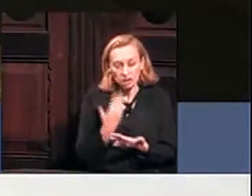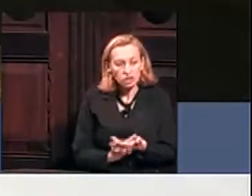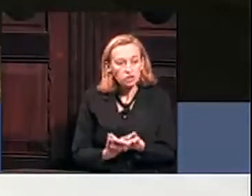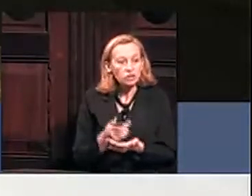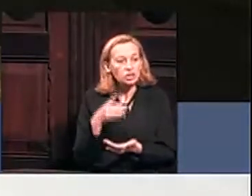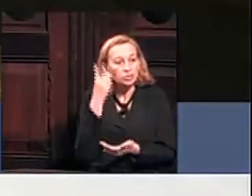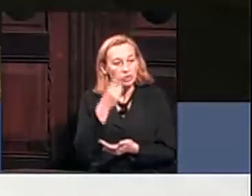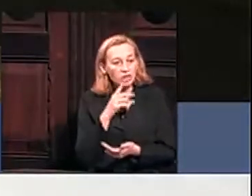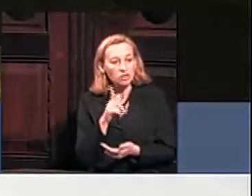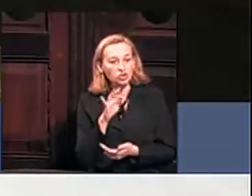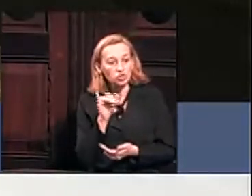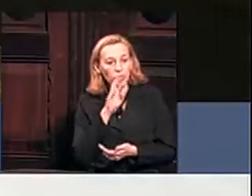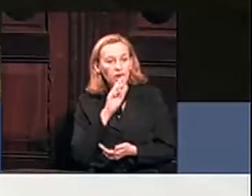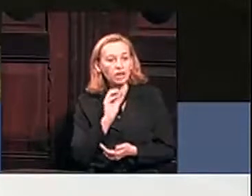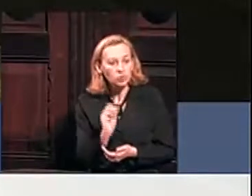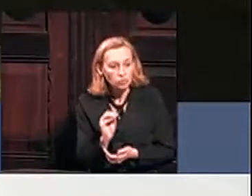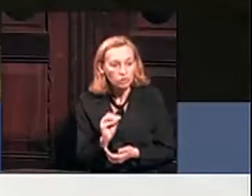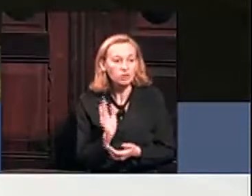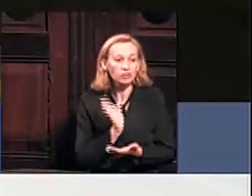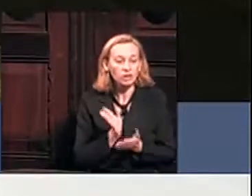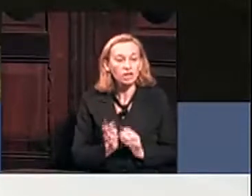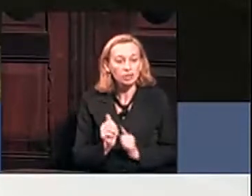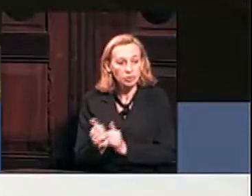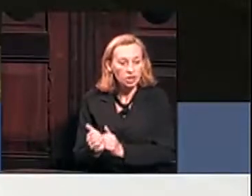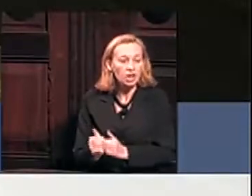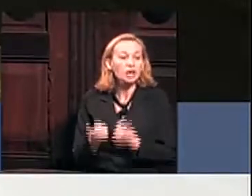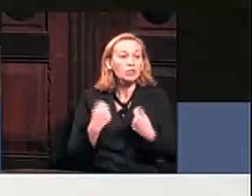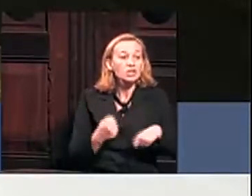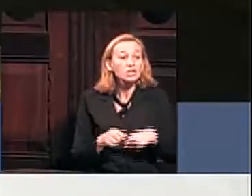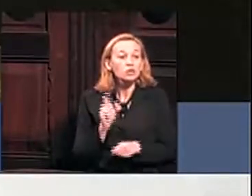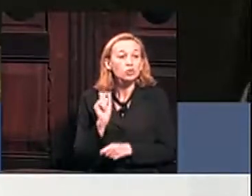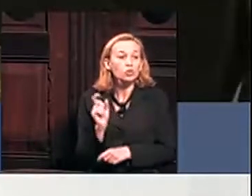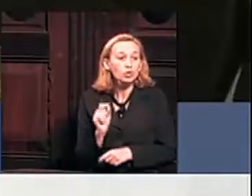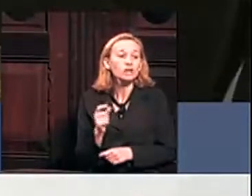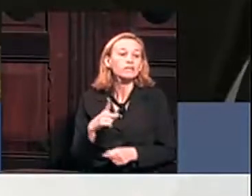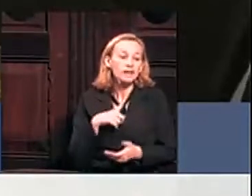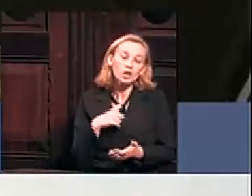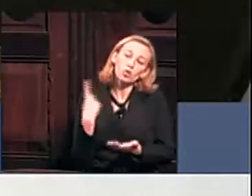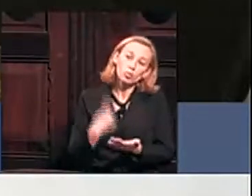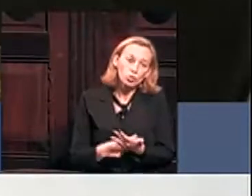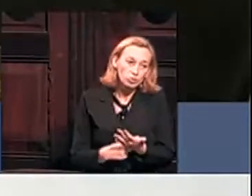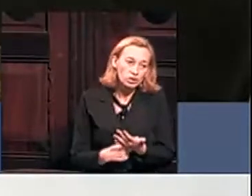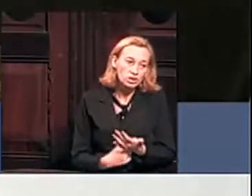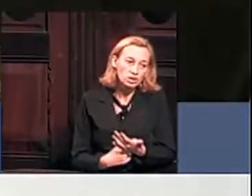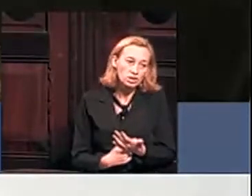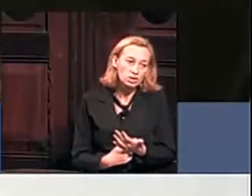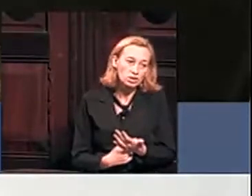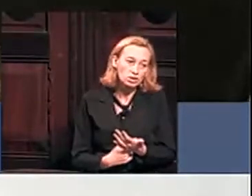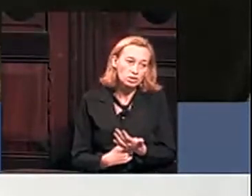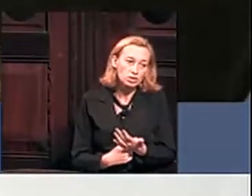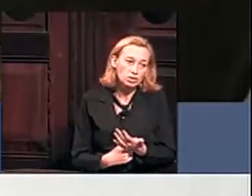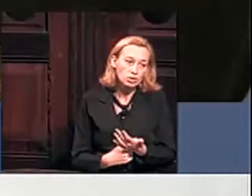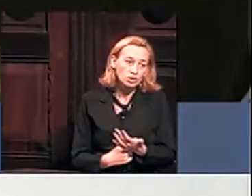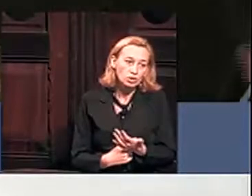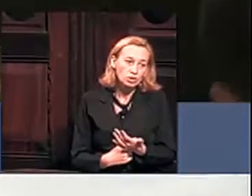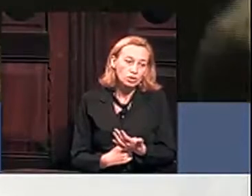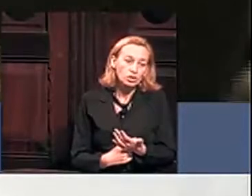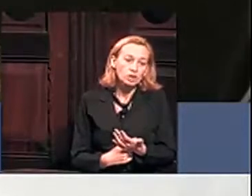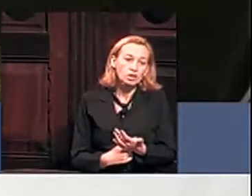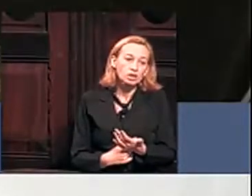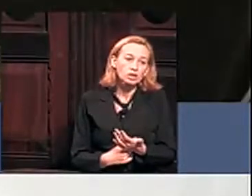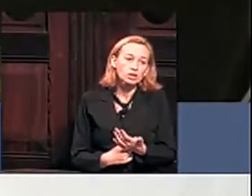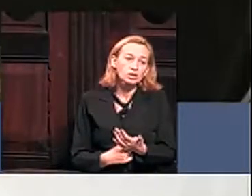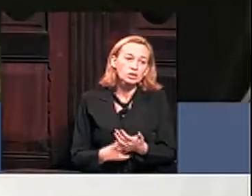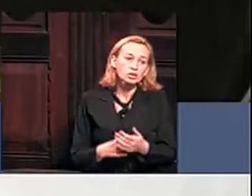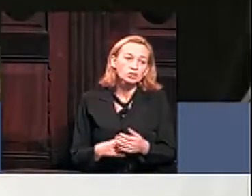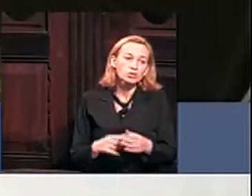Gilberto, vai caminhar para esse destino, é preciso ter compromissos, principalmente com relação à questão da água e do esgoto. É a